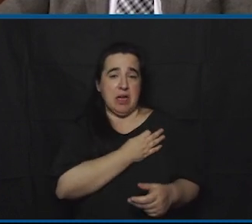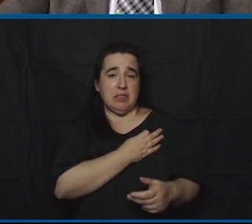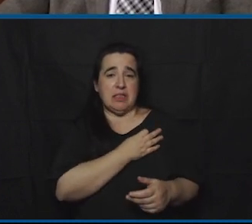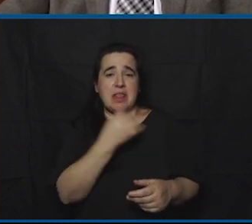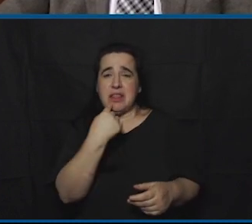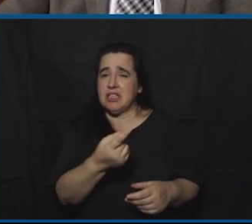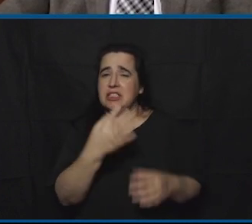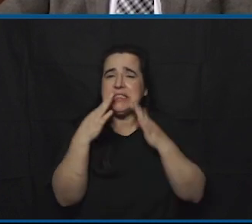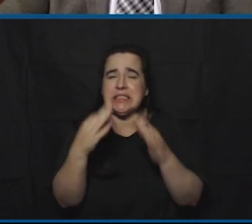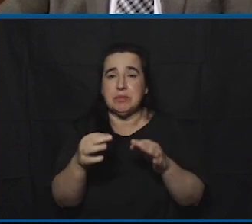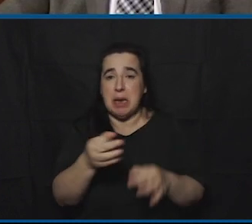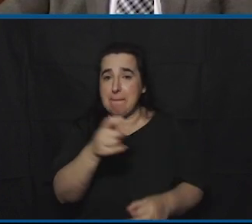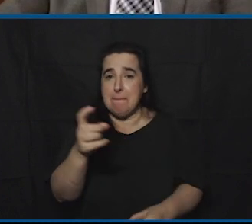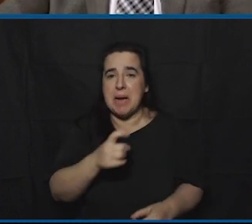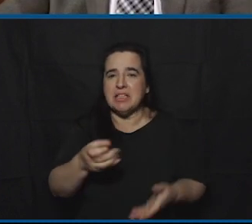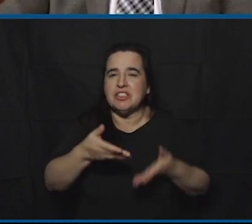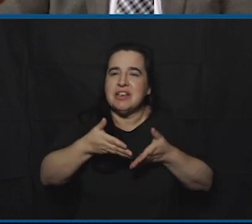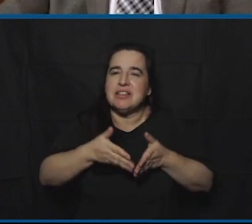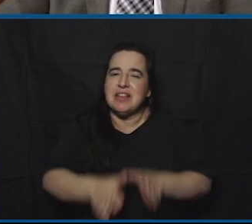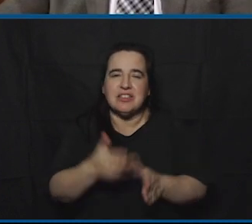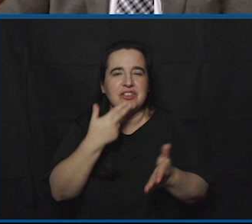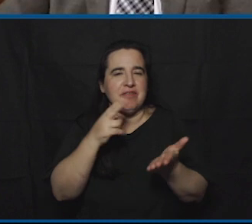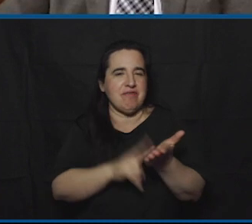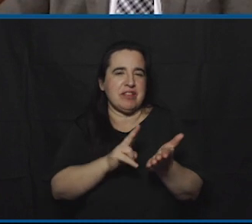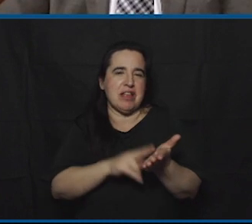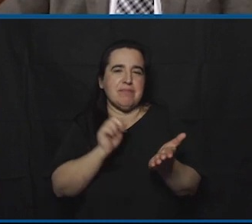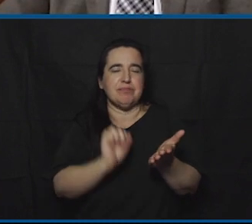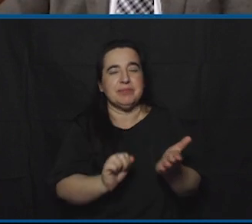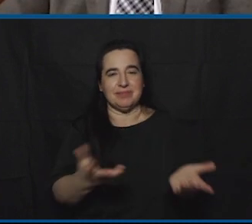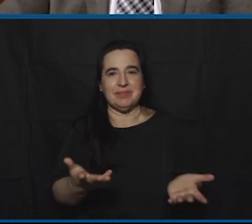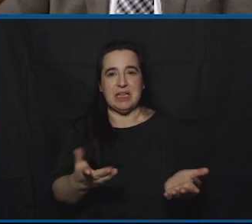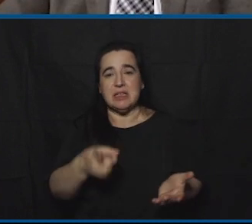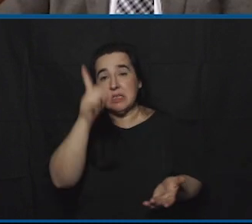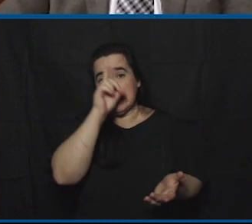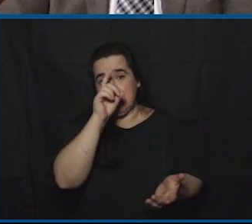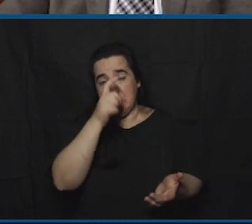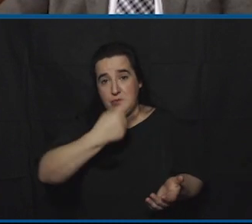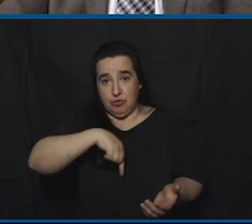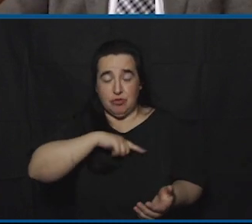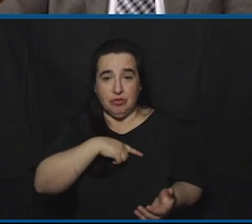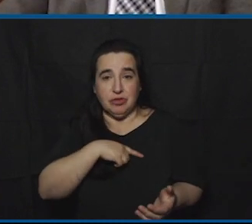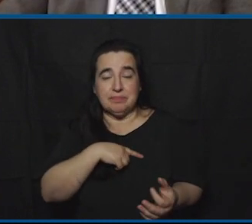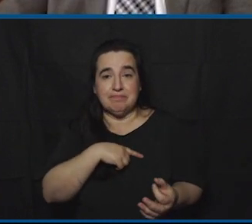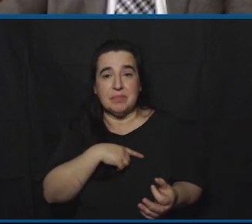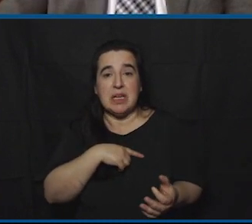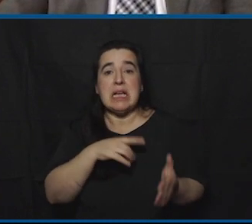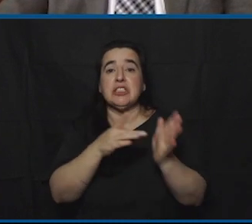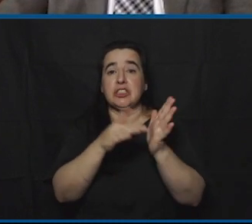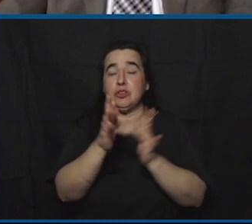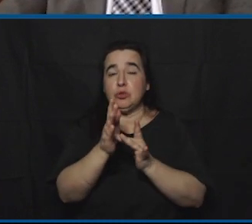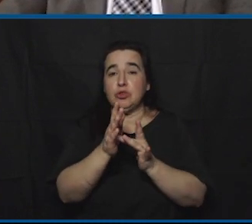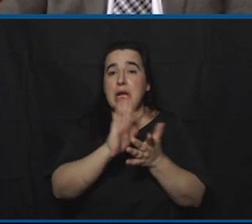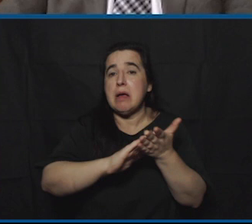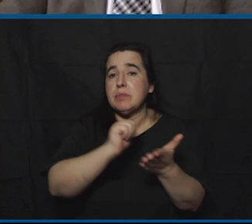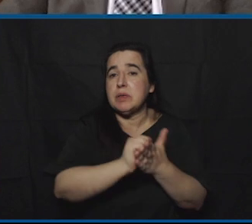diz simplesmente o seguinte: a paz nasce da verdade. E se bem nos lembramos, Jesus, em João